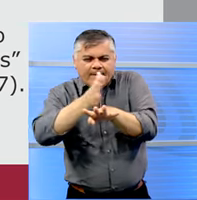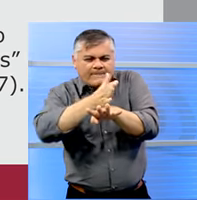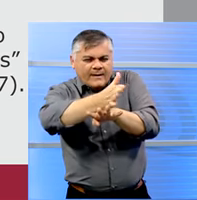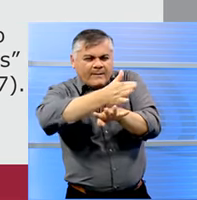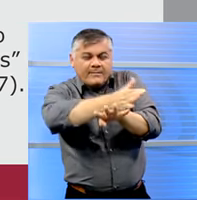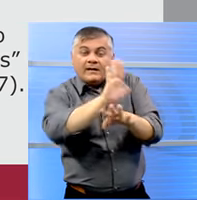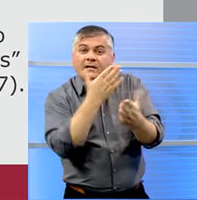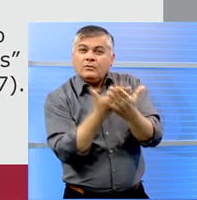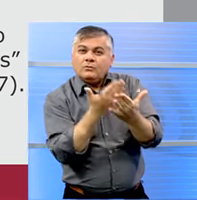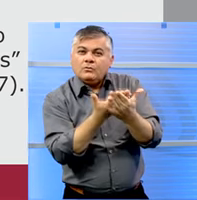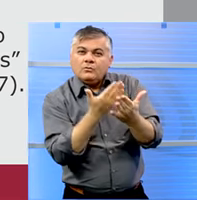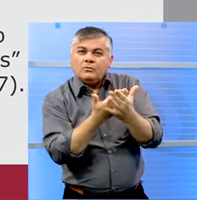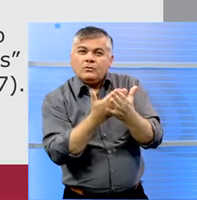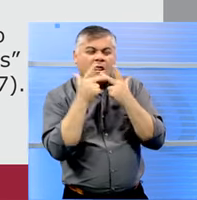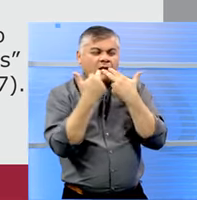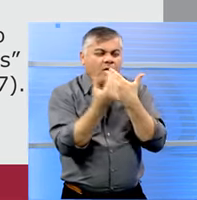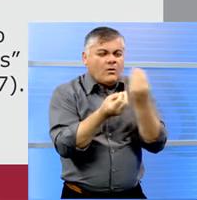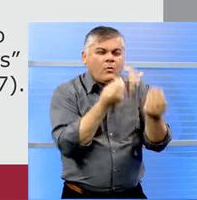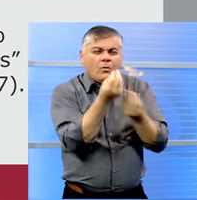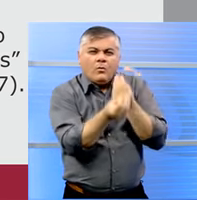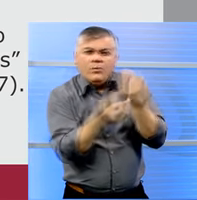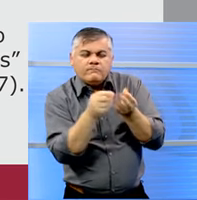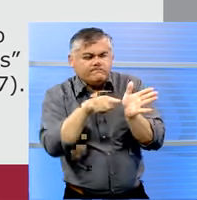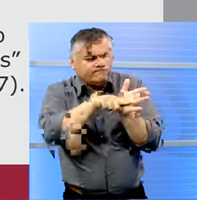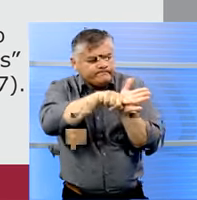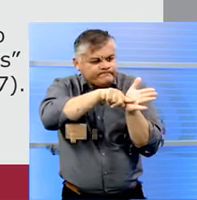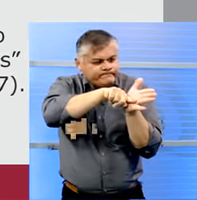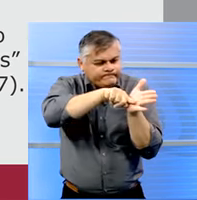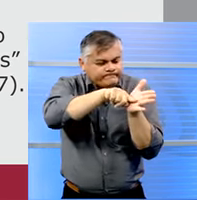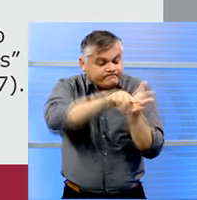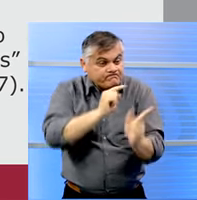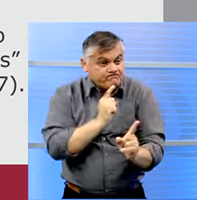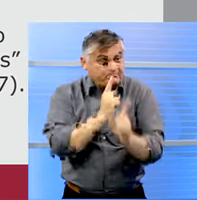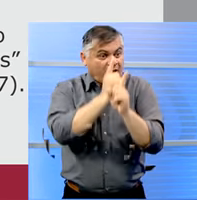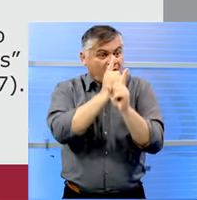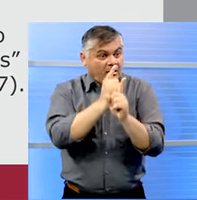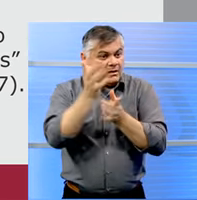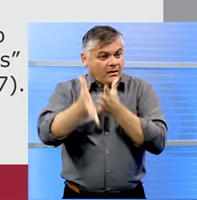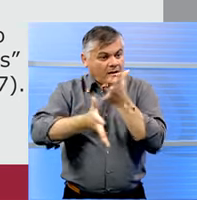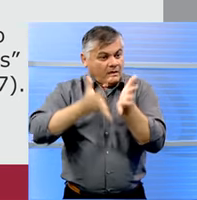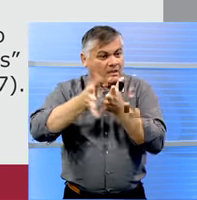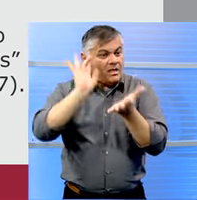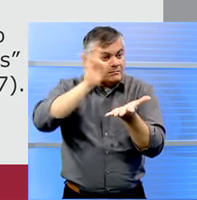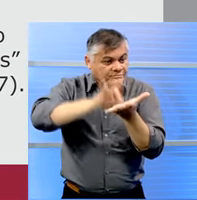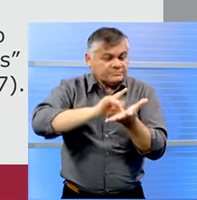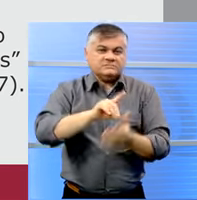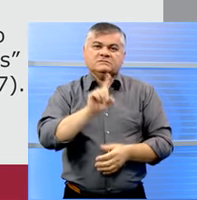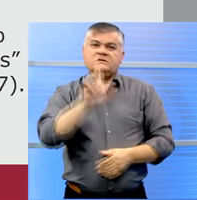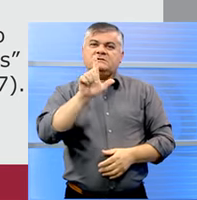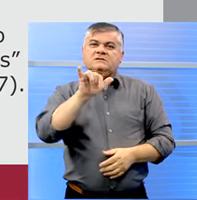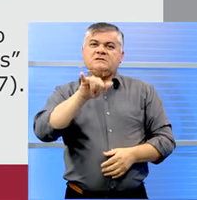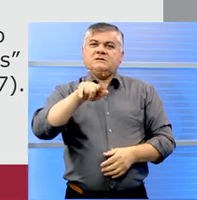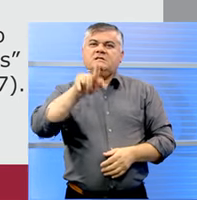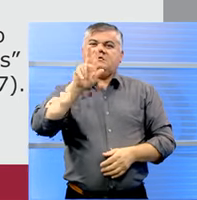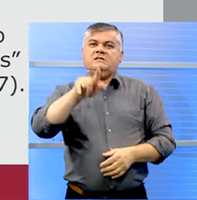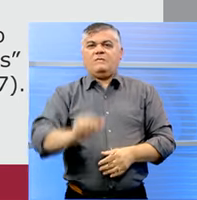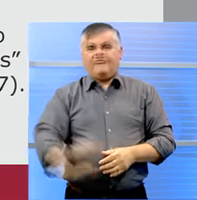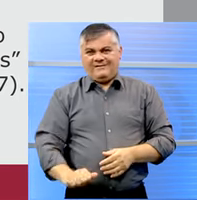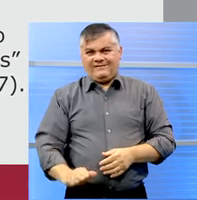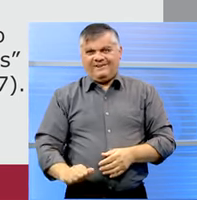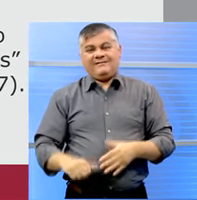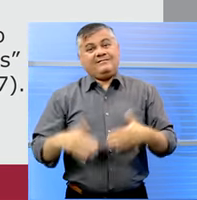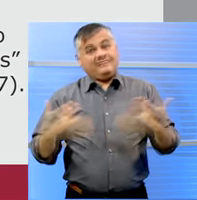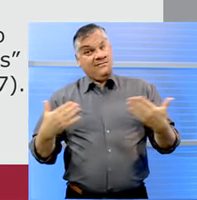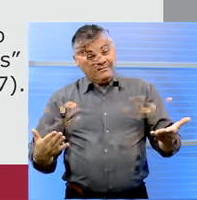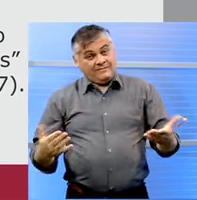a estrutura e a organização dos constituintes fonológicos, propondo modelos descritivos e